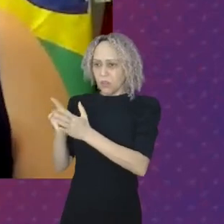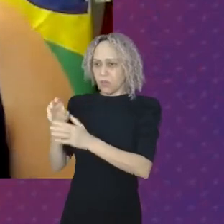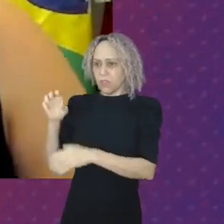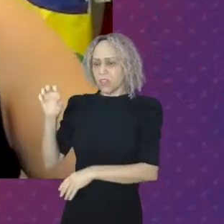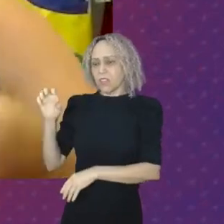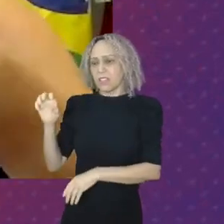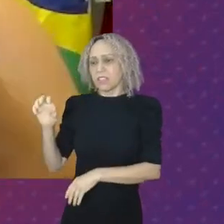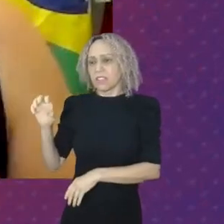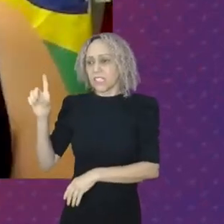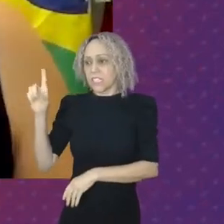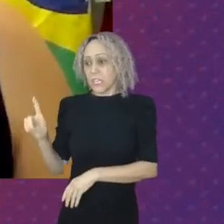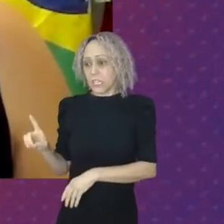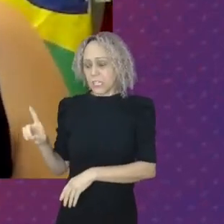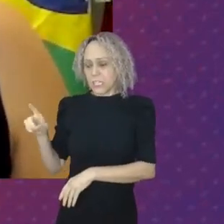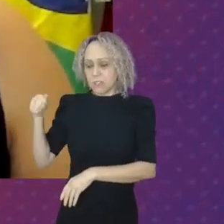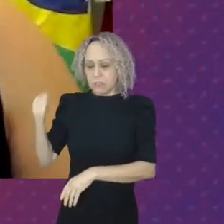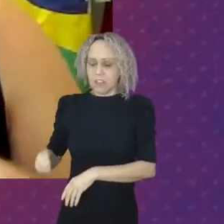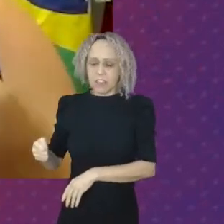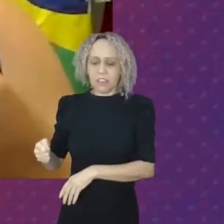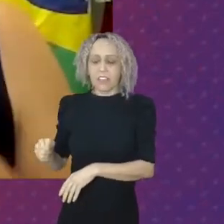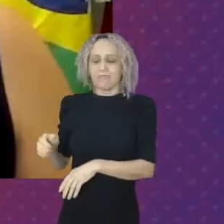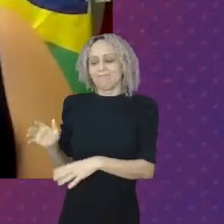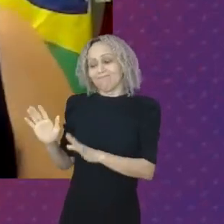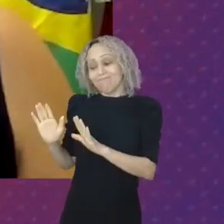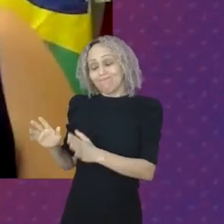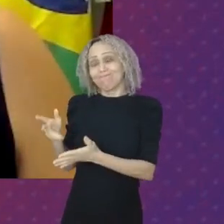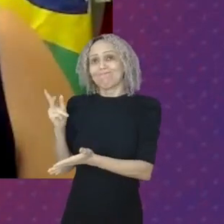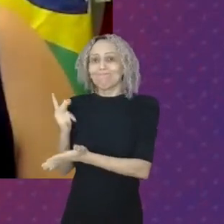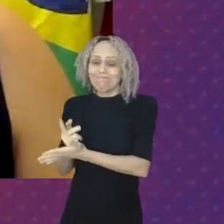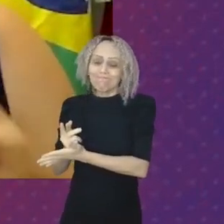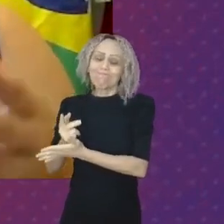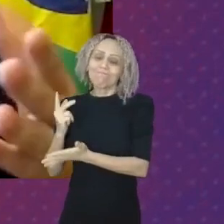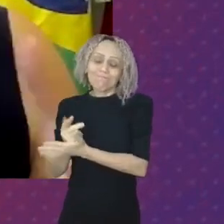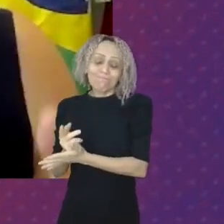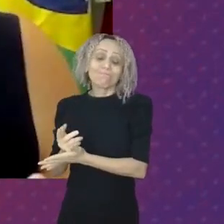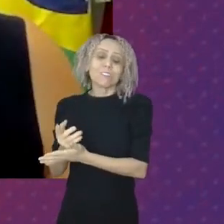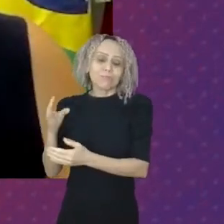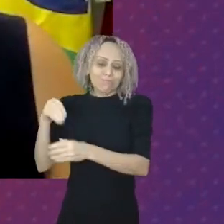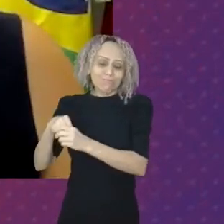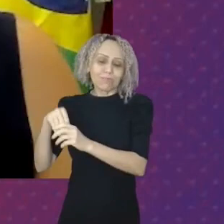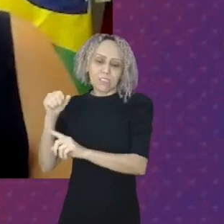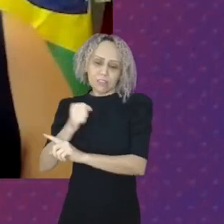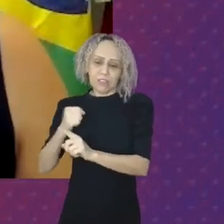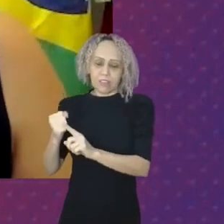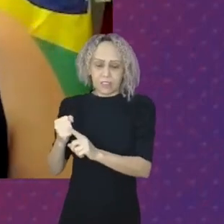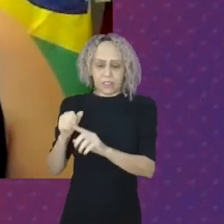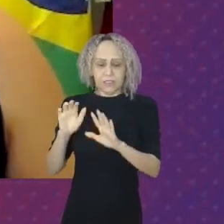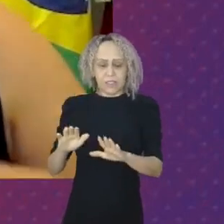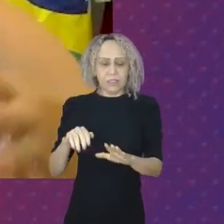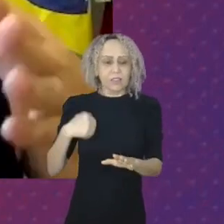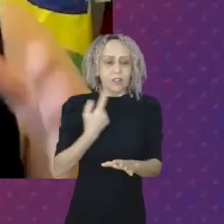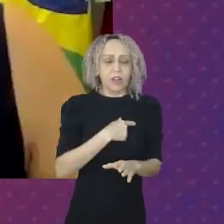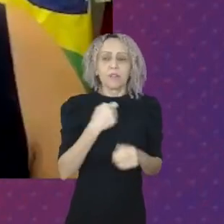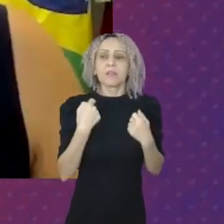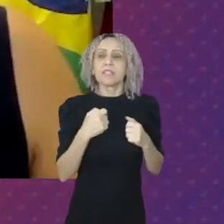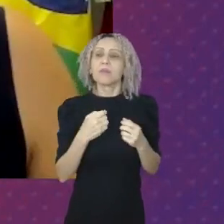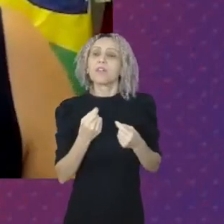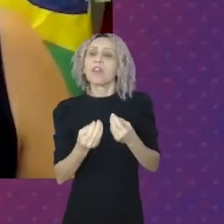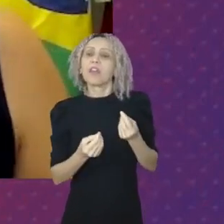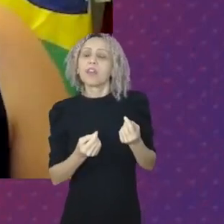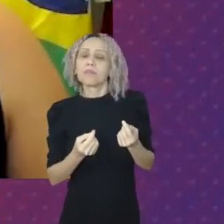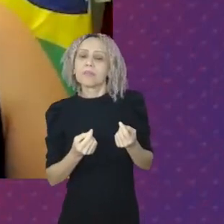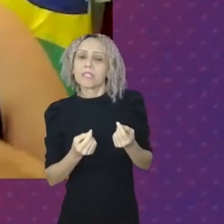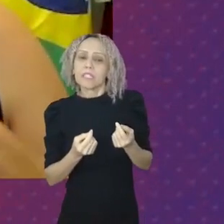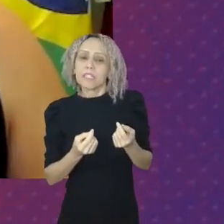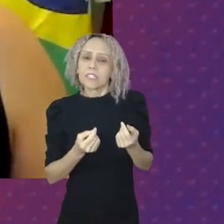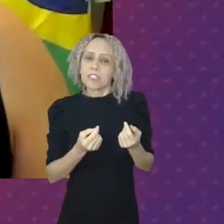estamos fazendo, essa retomada democrática, colocar esses entendimentos no centro de todos esses debates, no centro, por